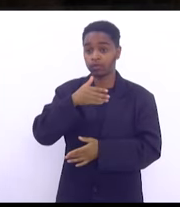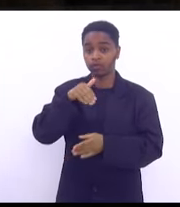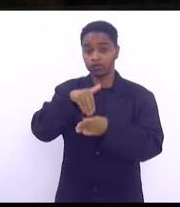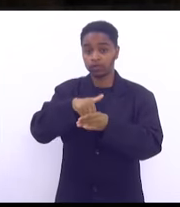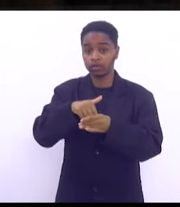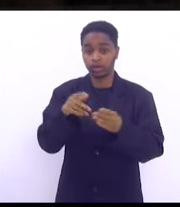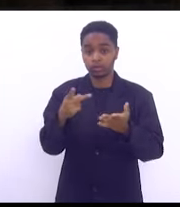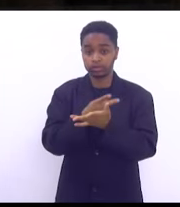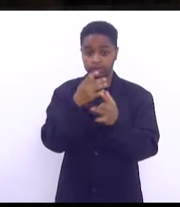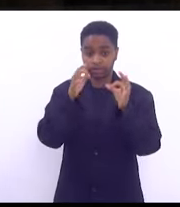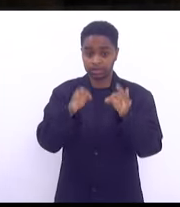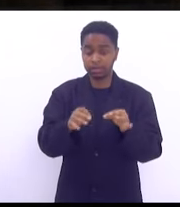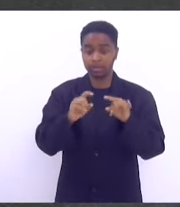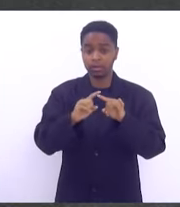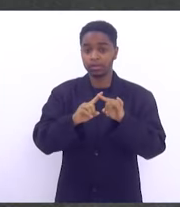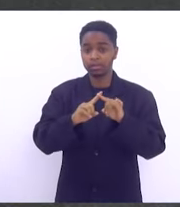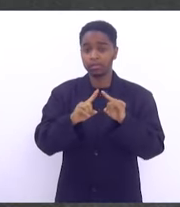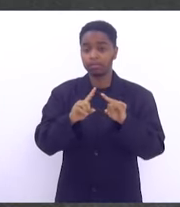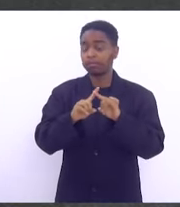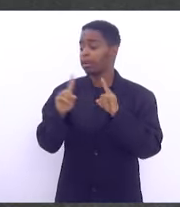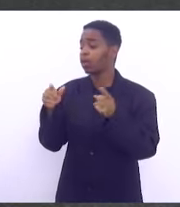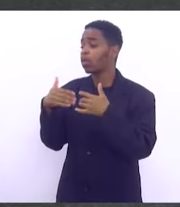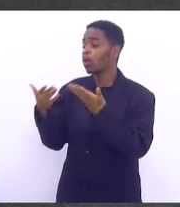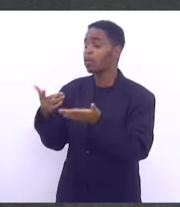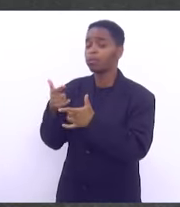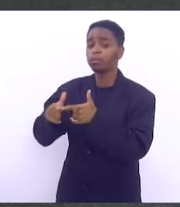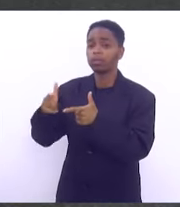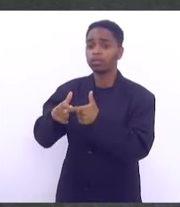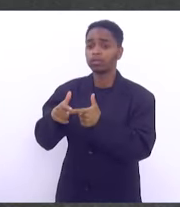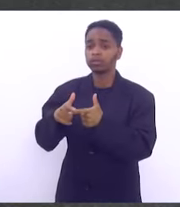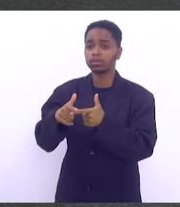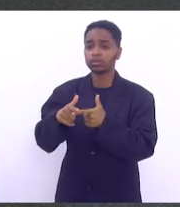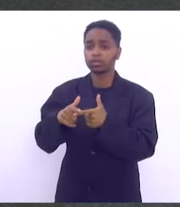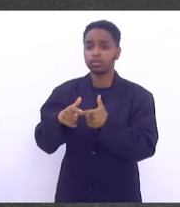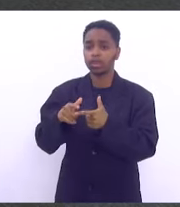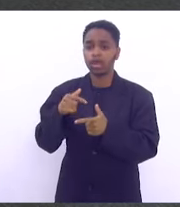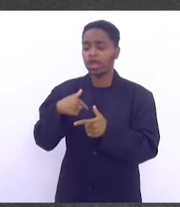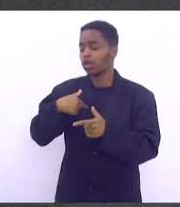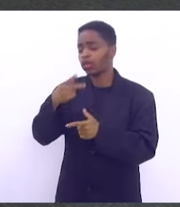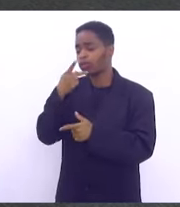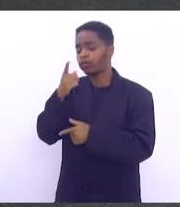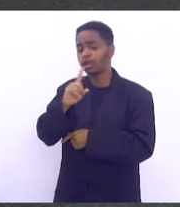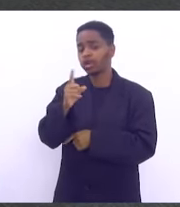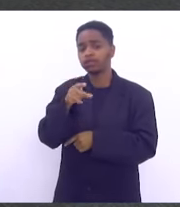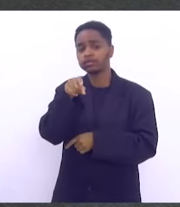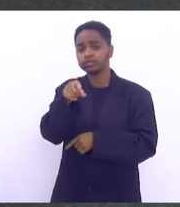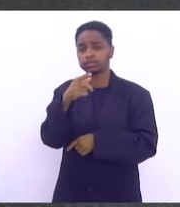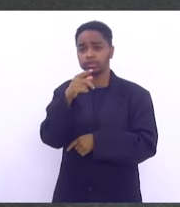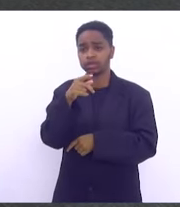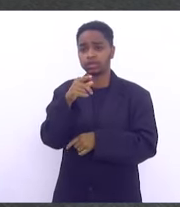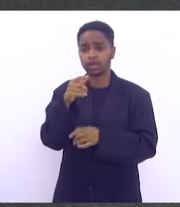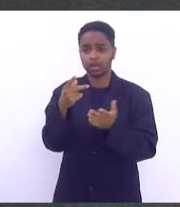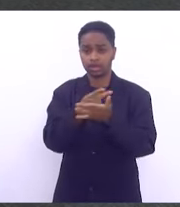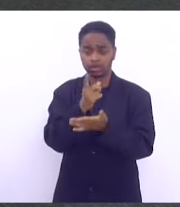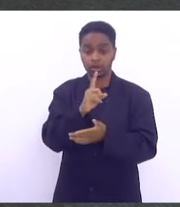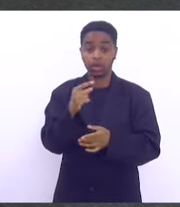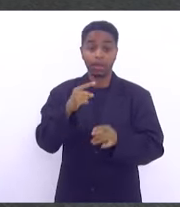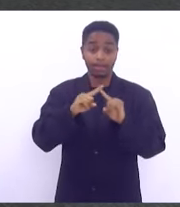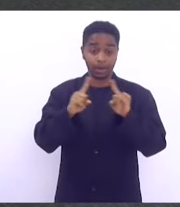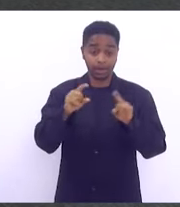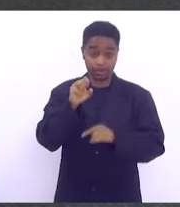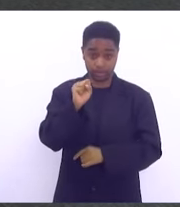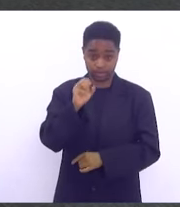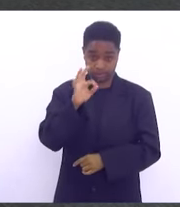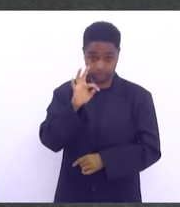duas apurações. Sim, mas qual é o problema disso? Não estou dizendo que Vossa Excelência está colocando. Eu estou dizendo o seguinte, que o Supremo Tribunal